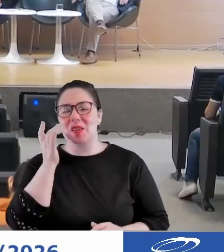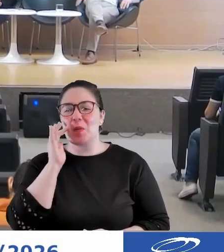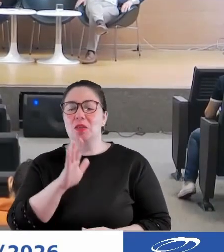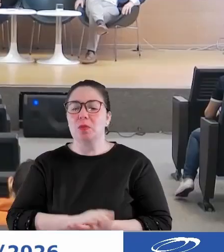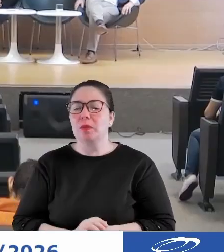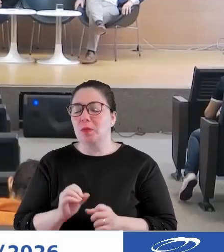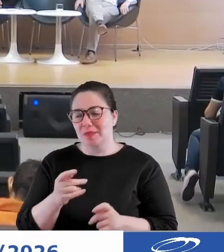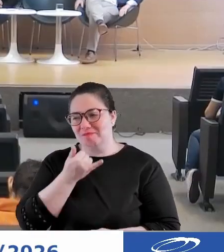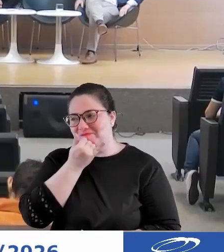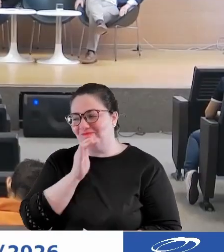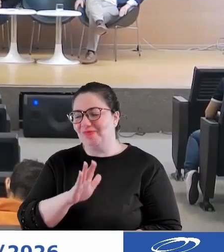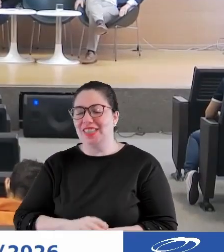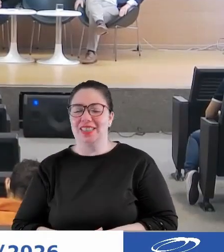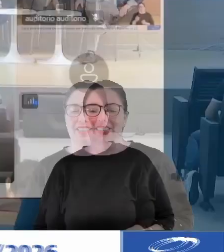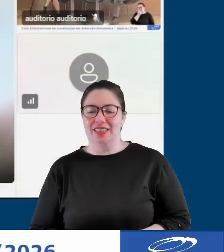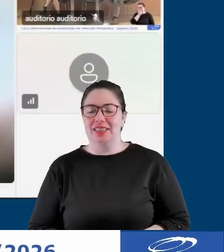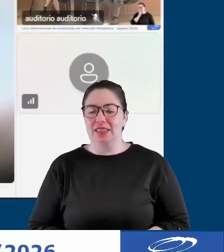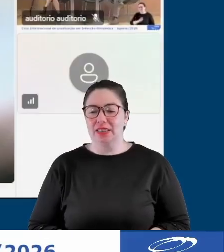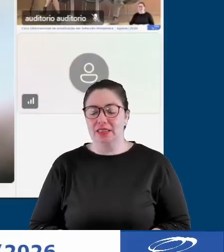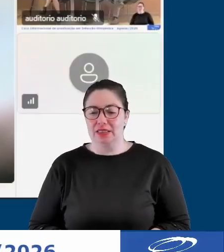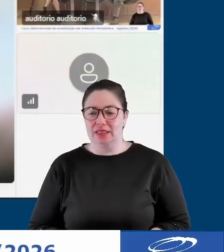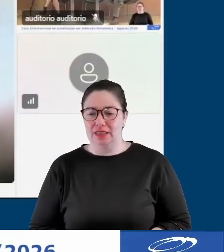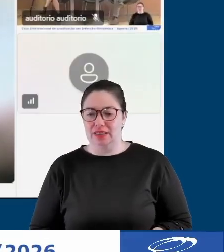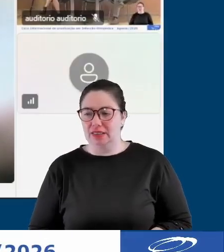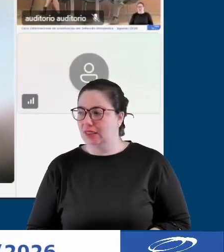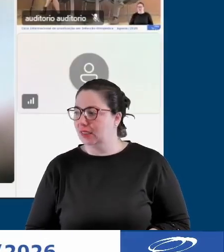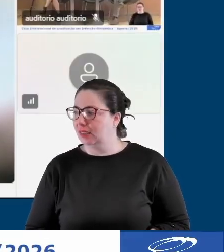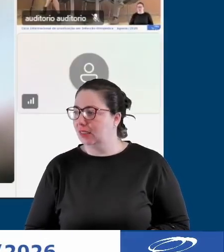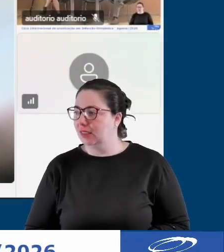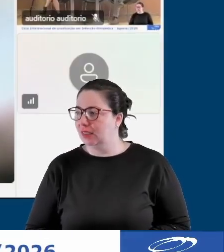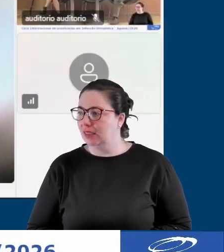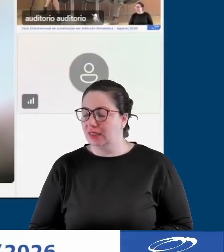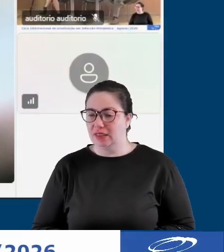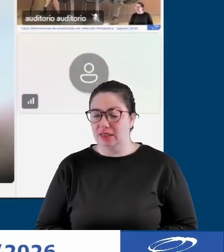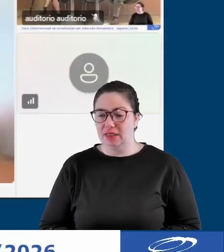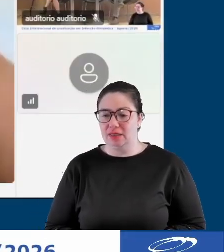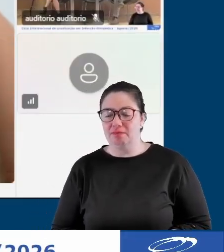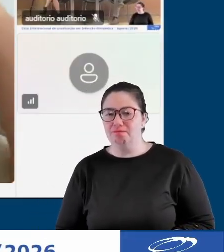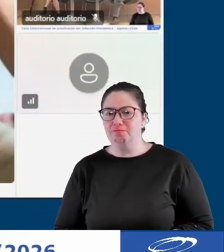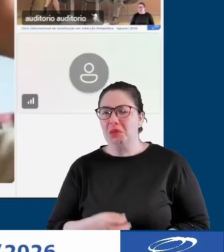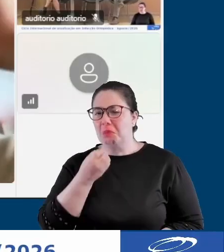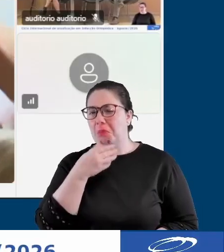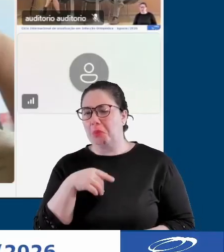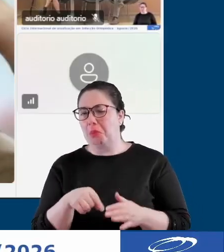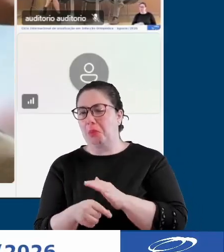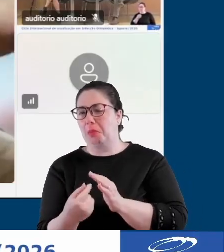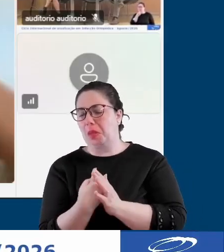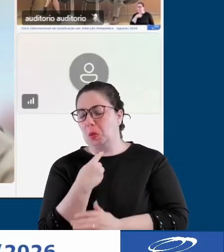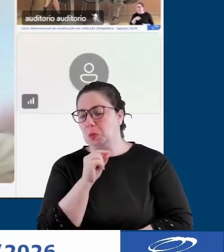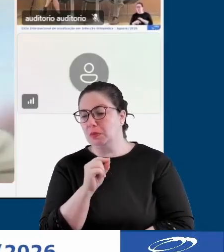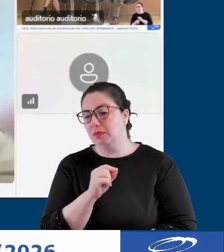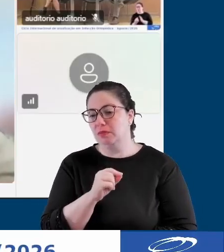não falaram aqui. Doutor Nelson. Não, tudo bem. Não, uma boa pergunta, né? De novo, existem as coisas que